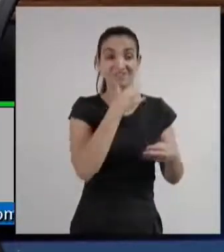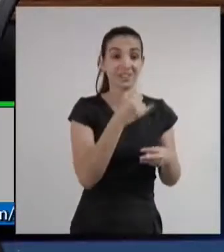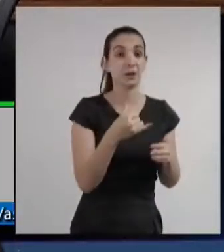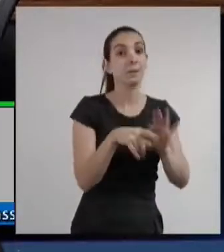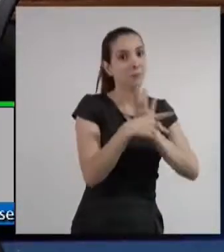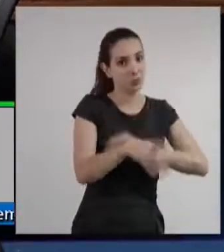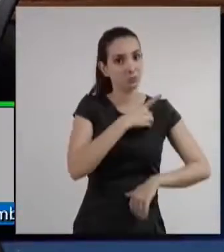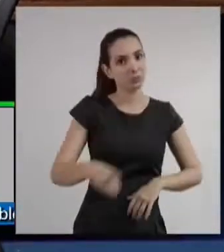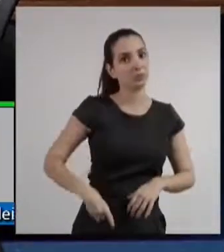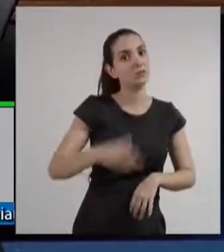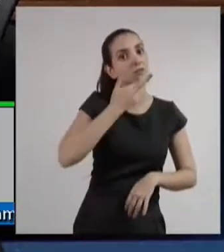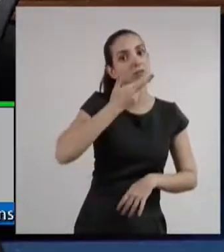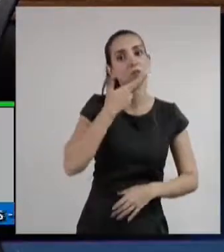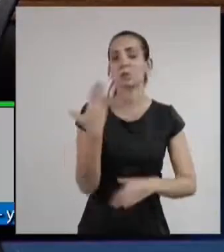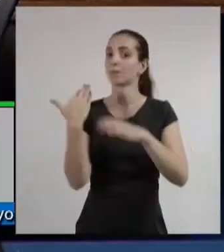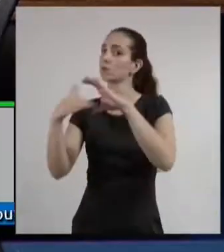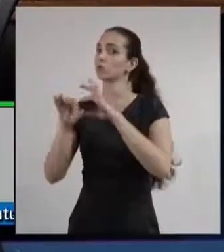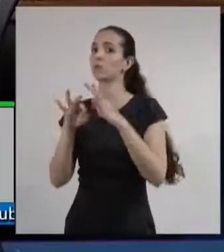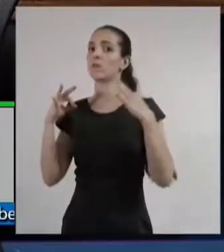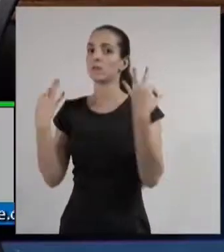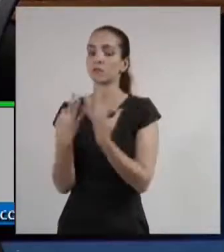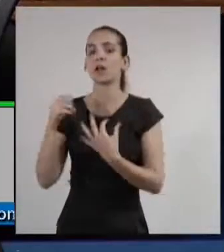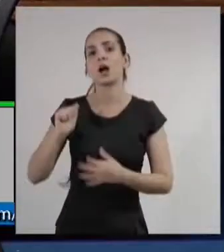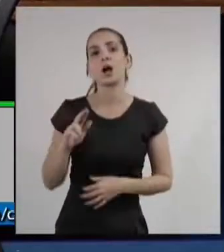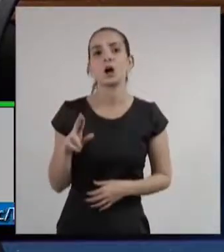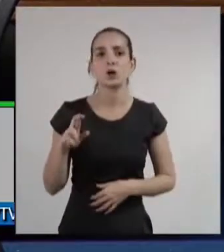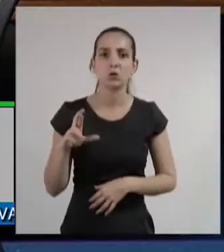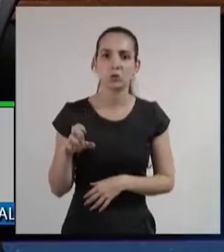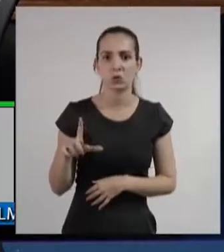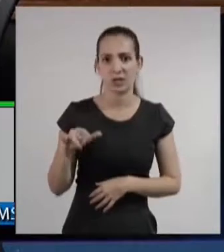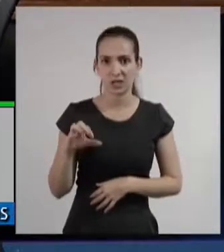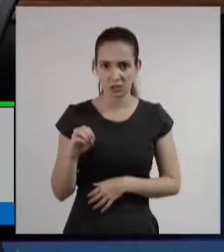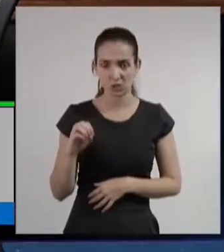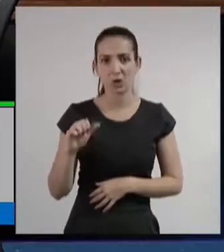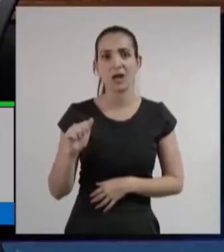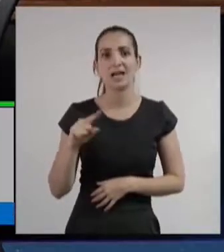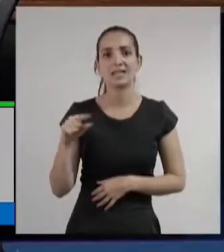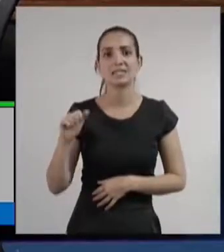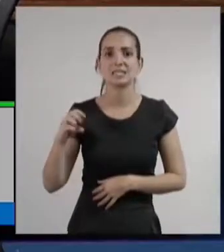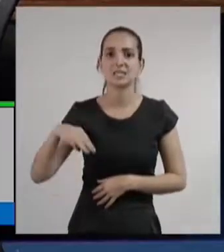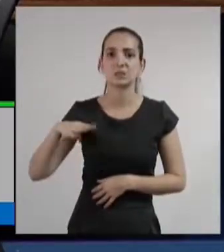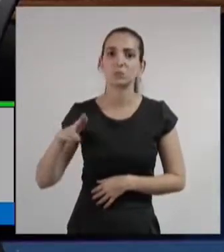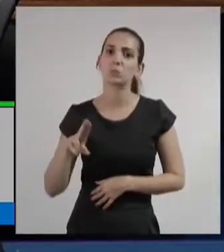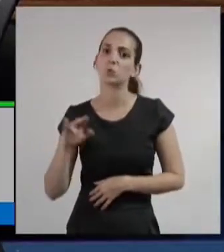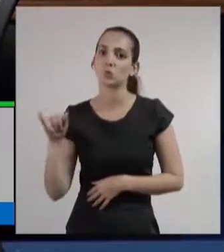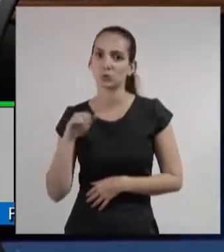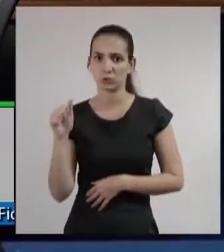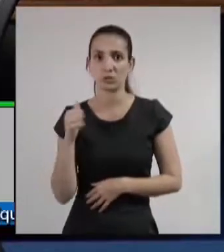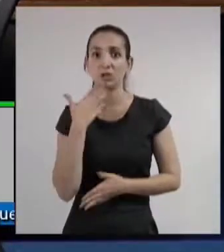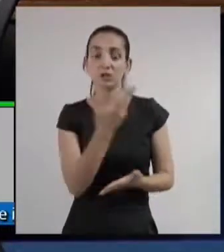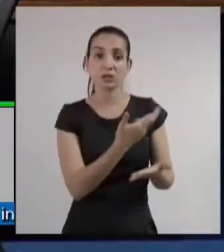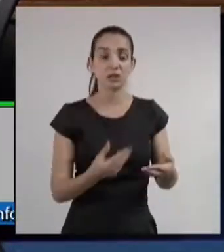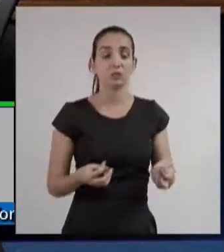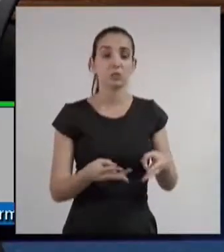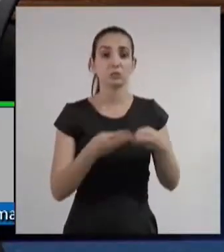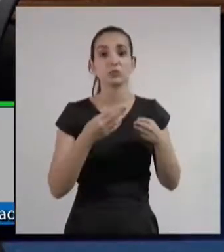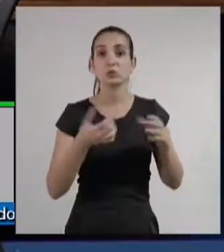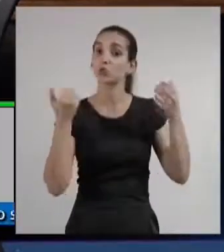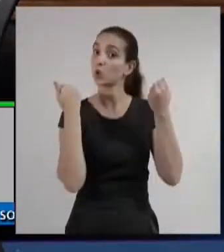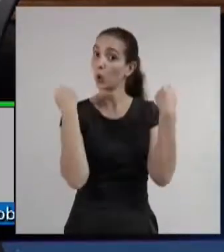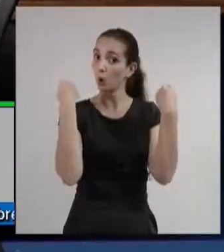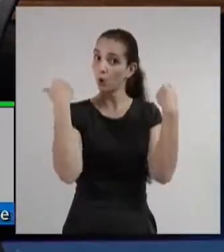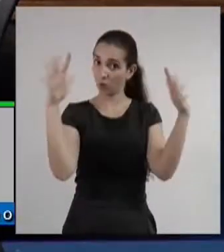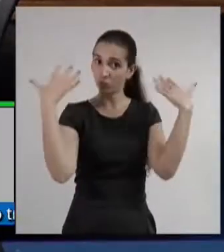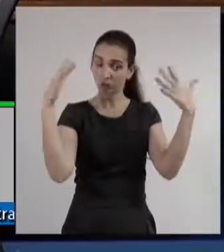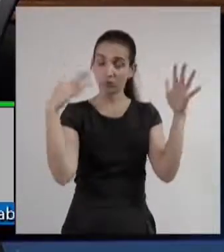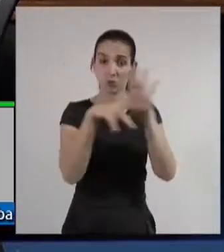deputado Renato Câmara, endereçado aos familiares de Aurélio Pires Azambuja. Requerimento de moção de congratulação de